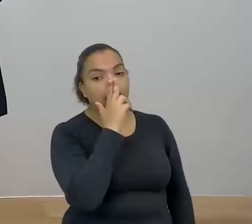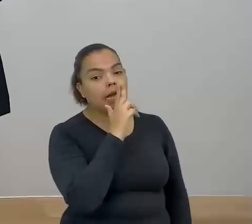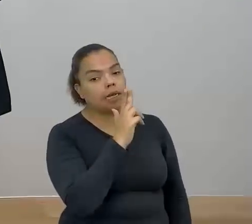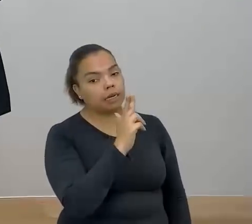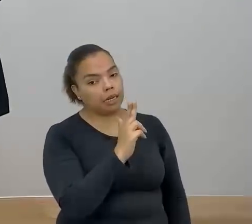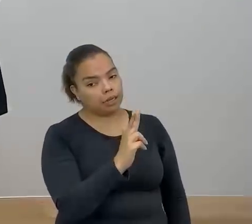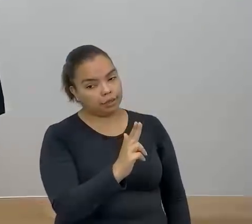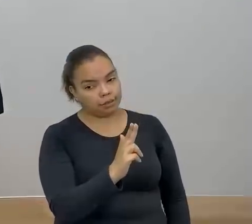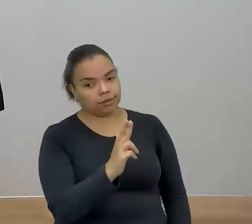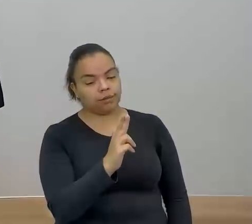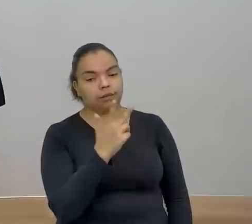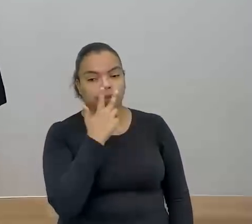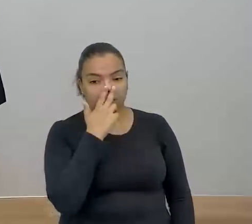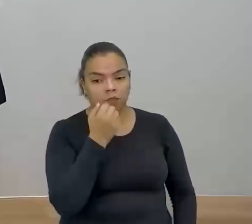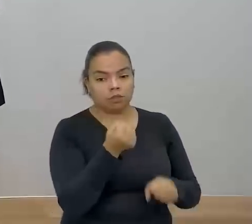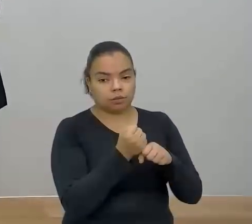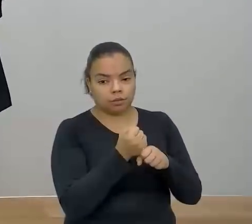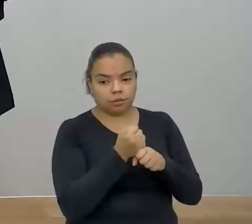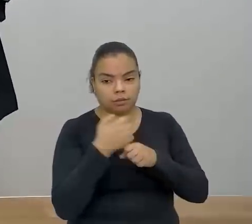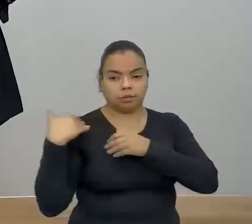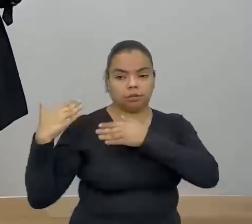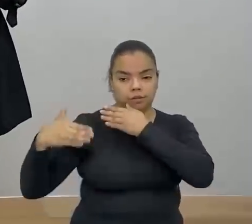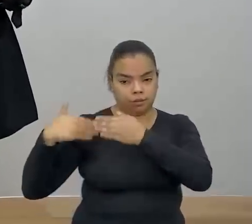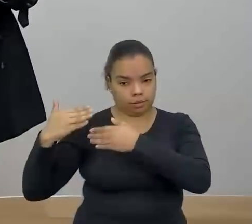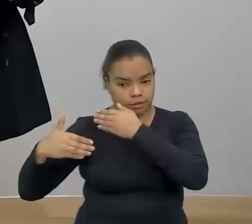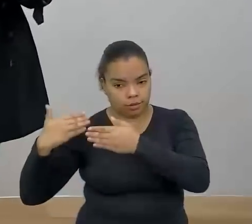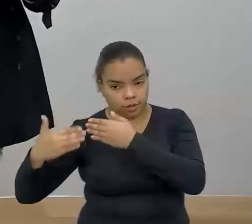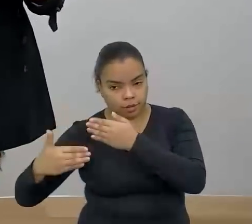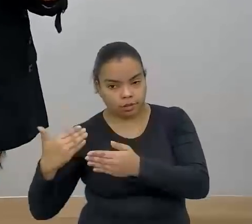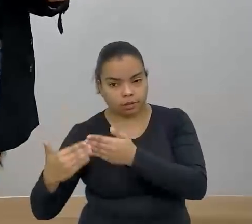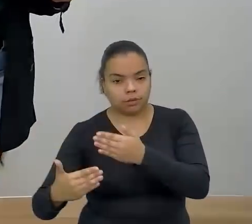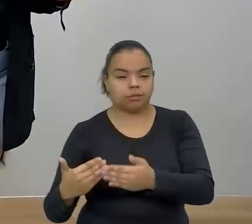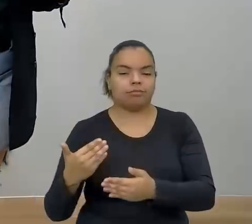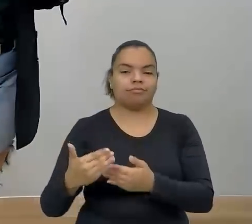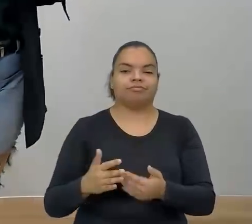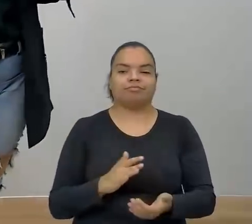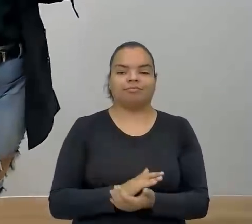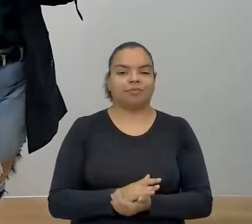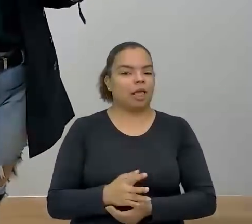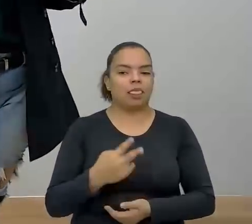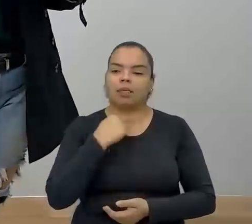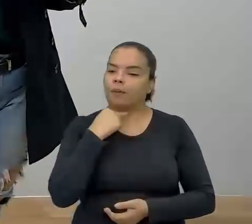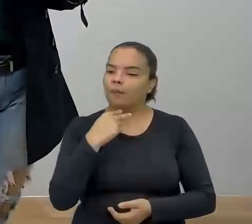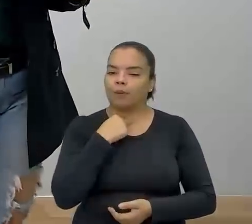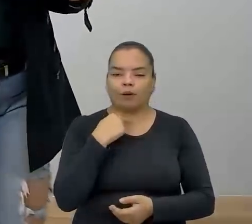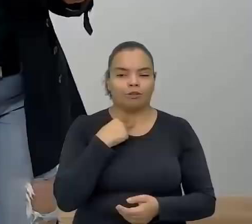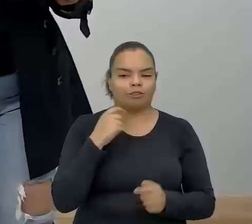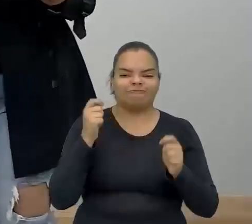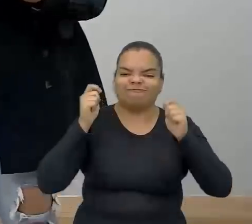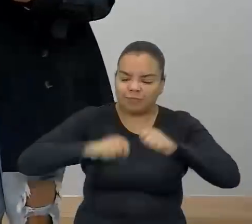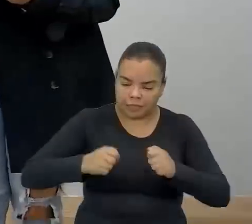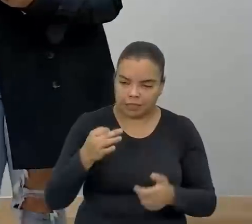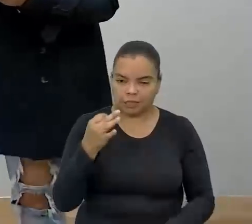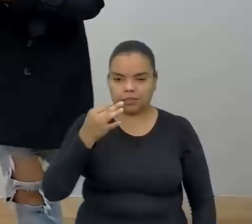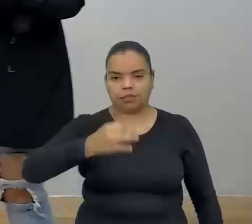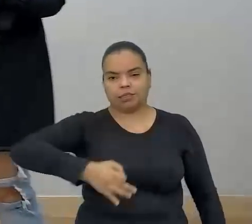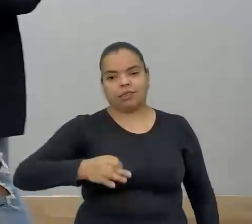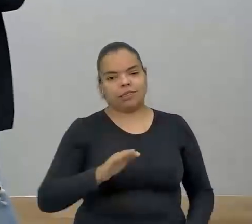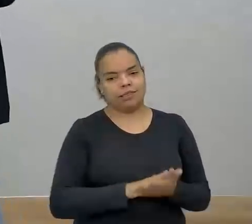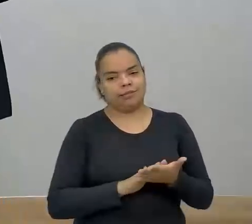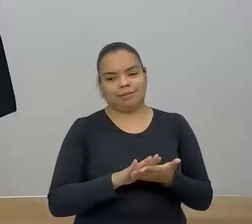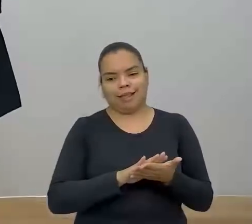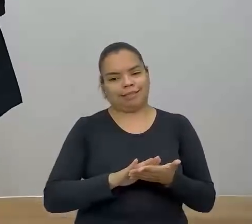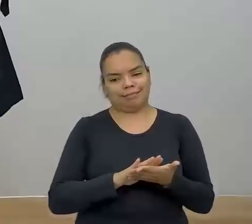de tantos anos a gente não chega a um consenso, então acho que a gente não pode afirmar com certeza nada, né,